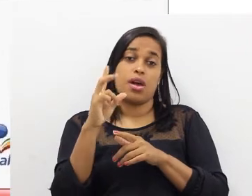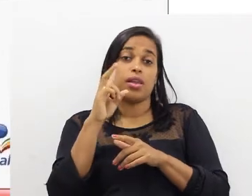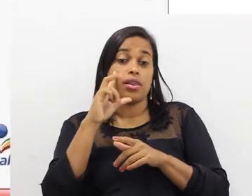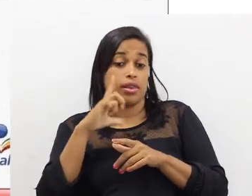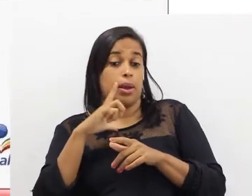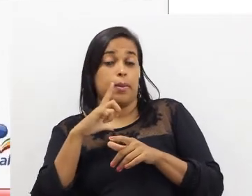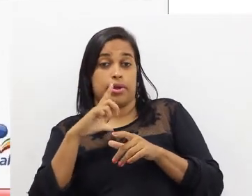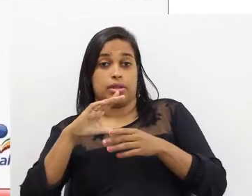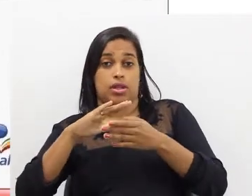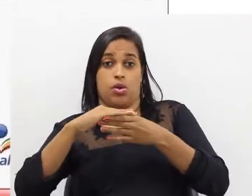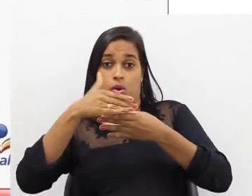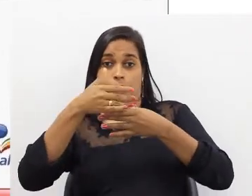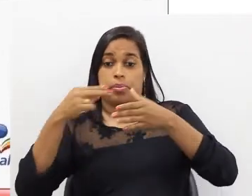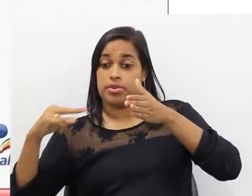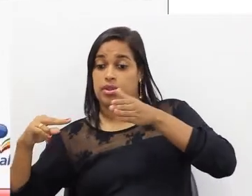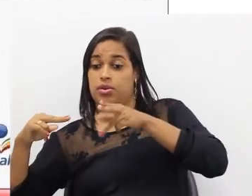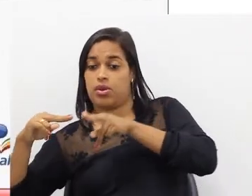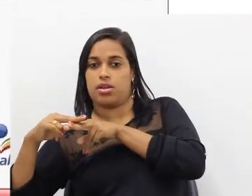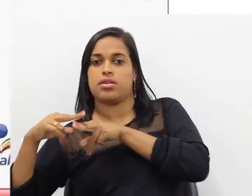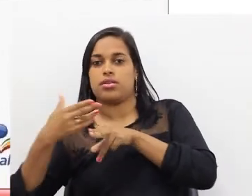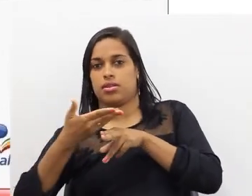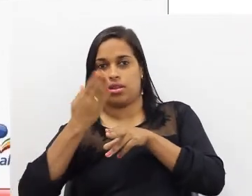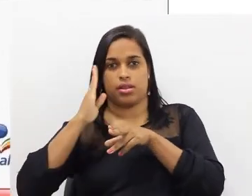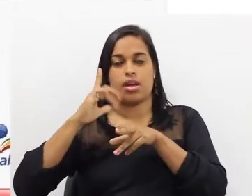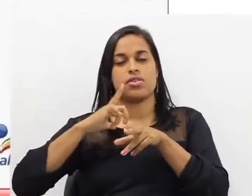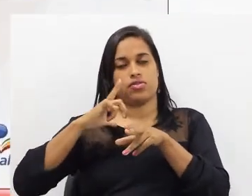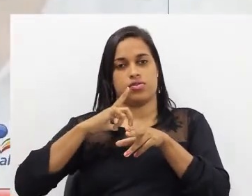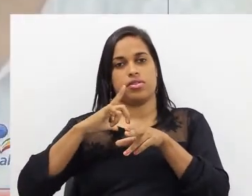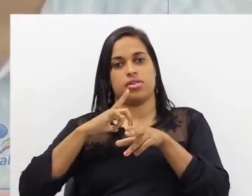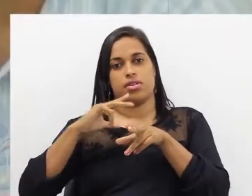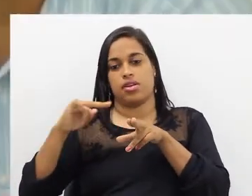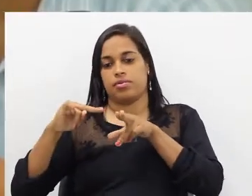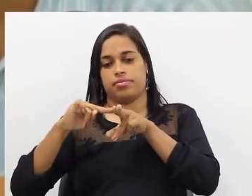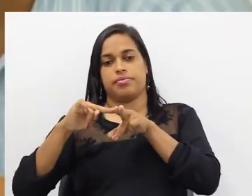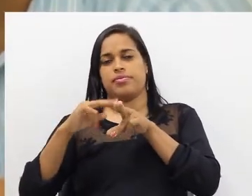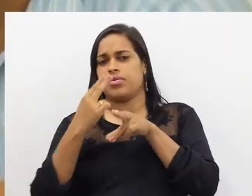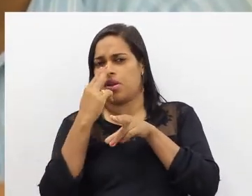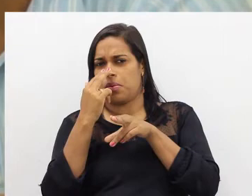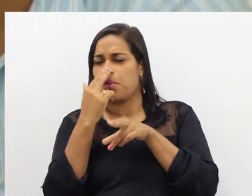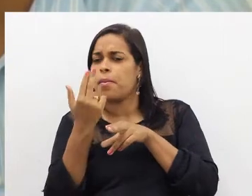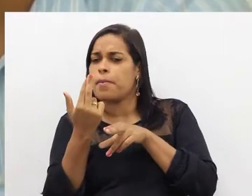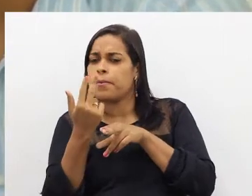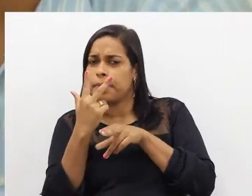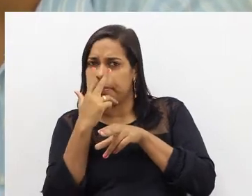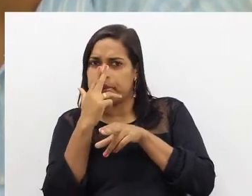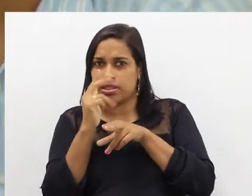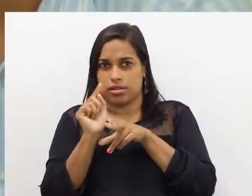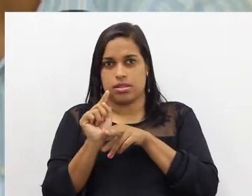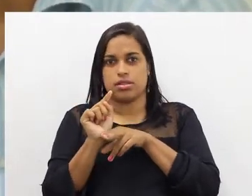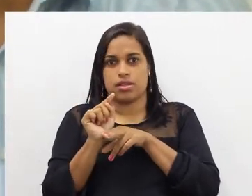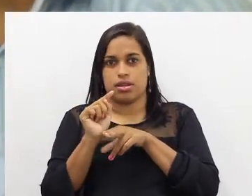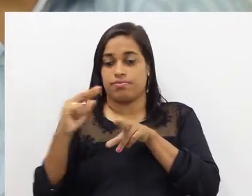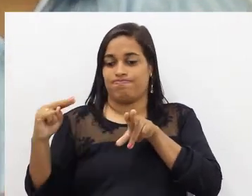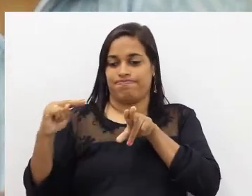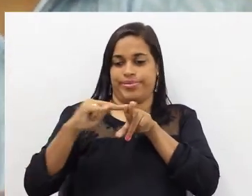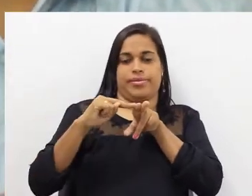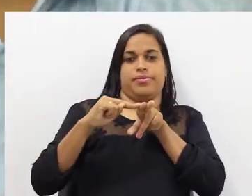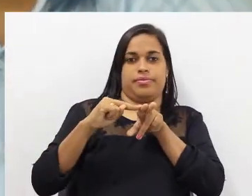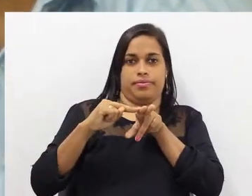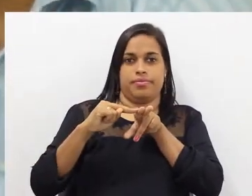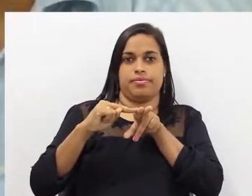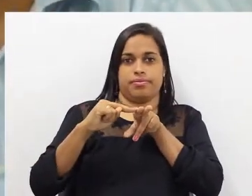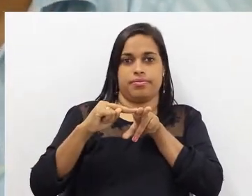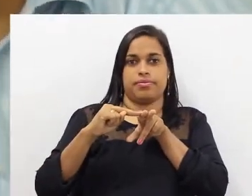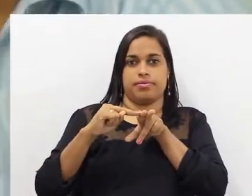do seu computador, ou no notebook que você está usando, tem uma plaquinha semelhante a essa, onde o cabo vai entrar. A